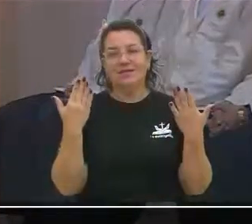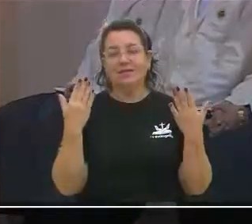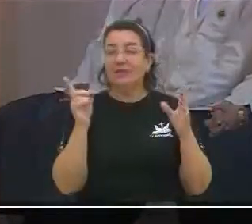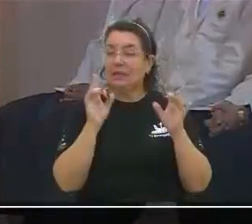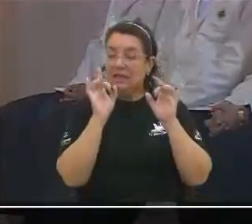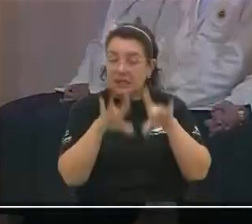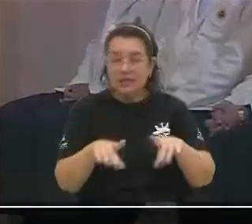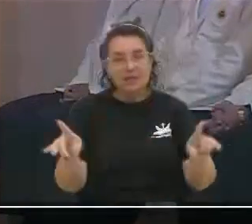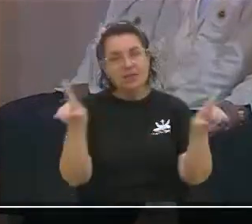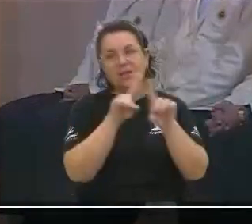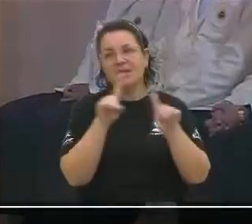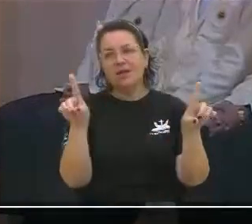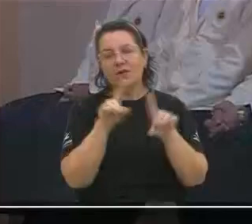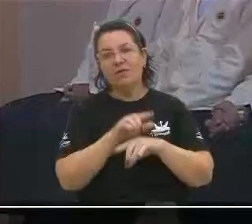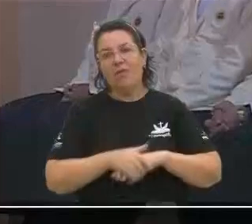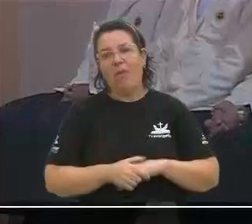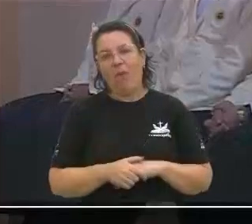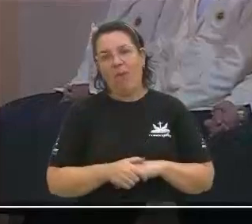desista